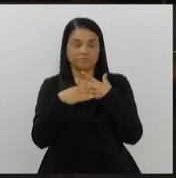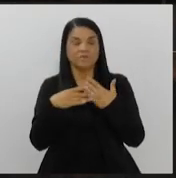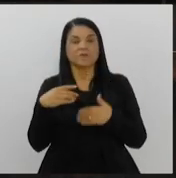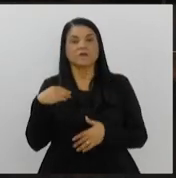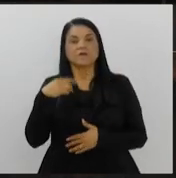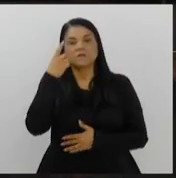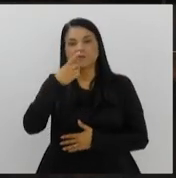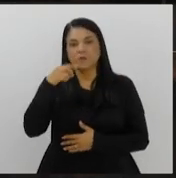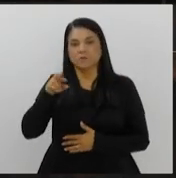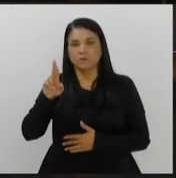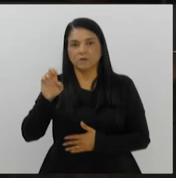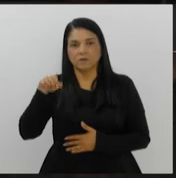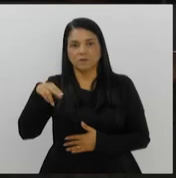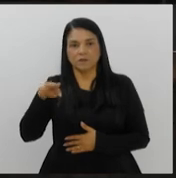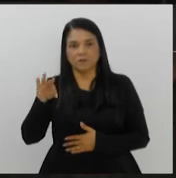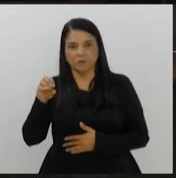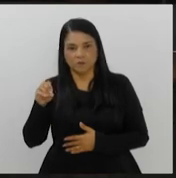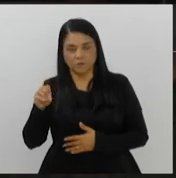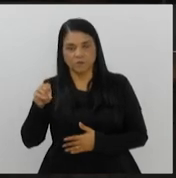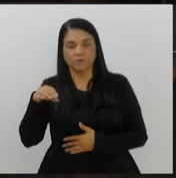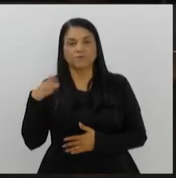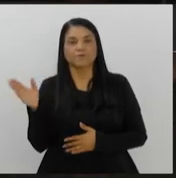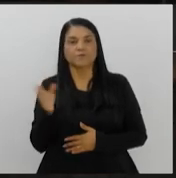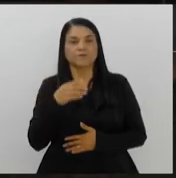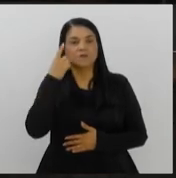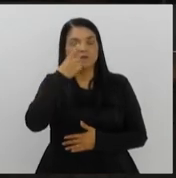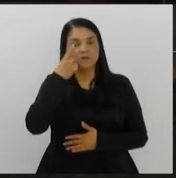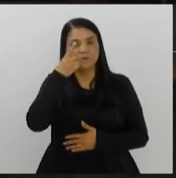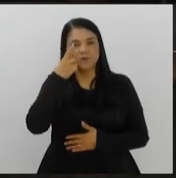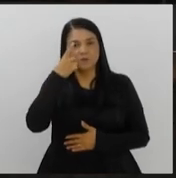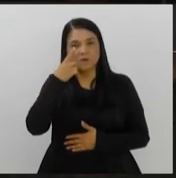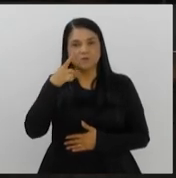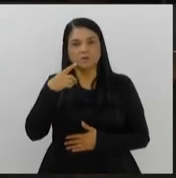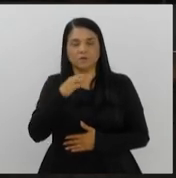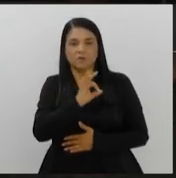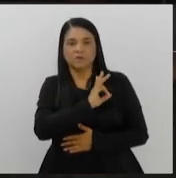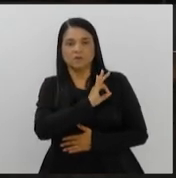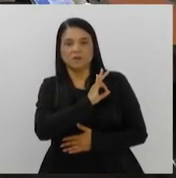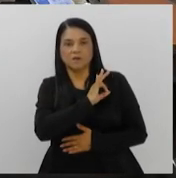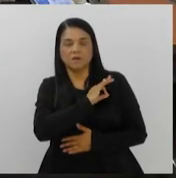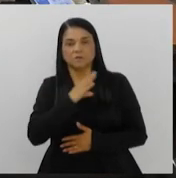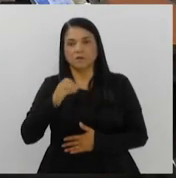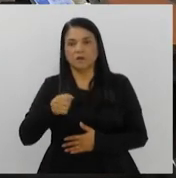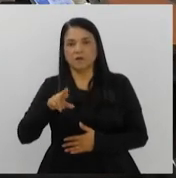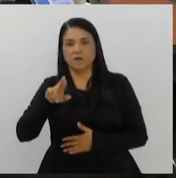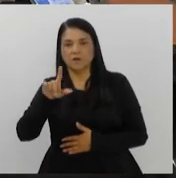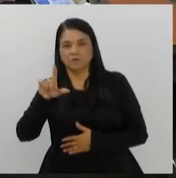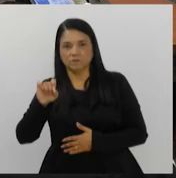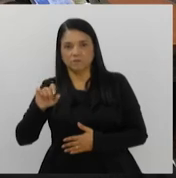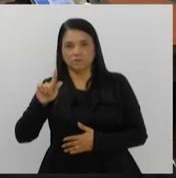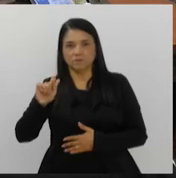Renato Machado. Deputado delegado Carlos Augusto.